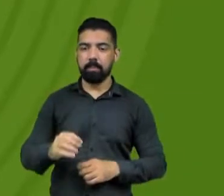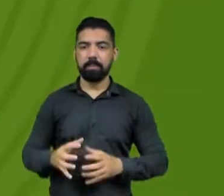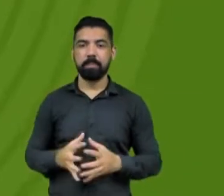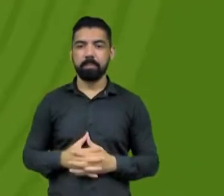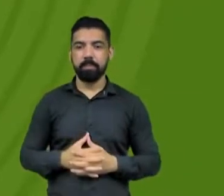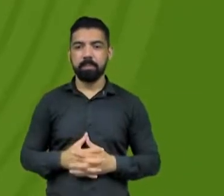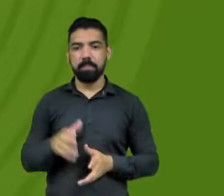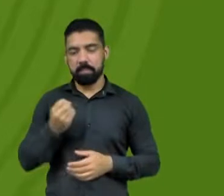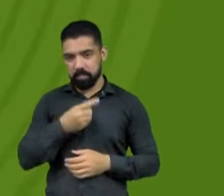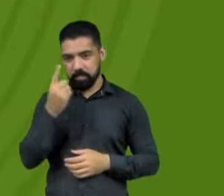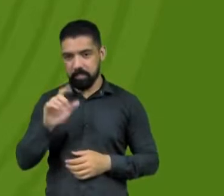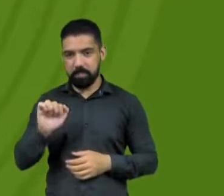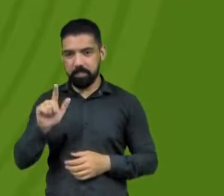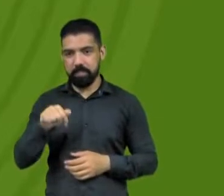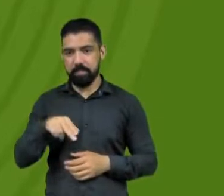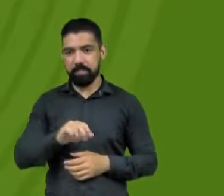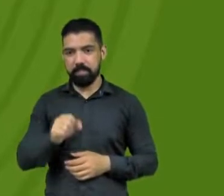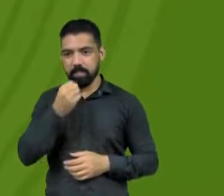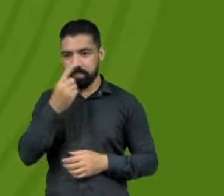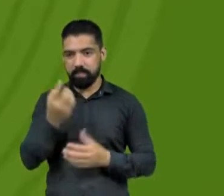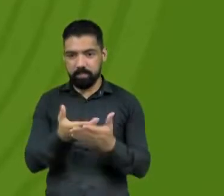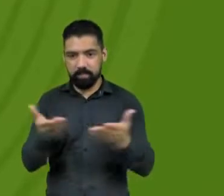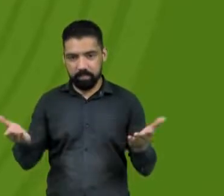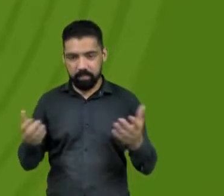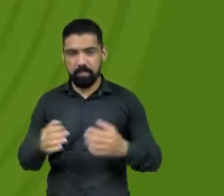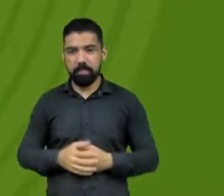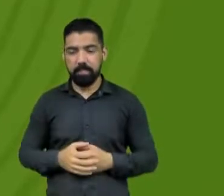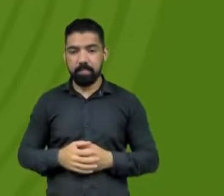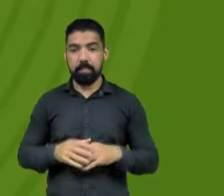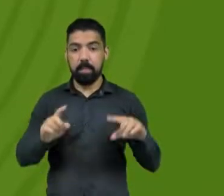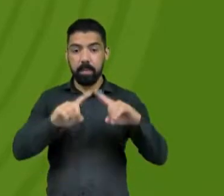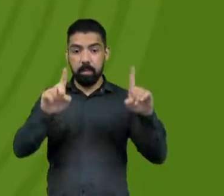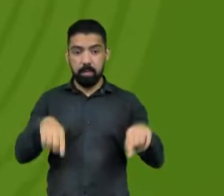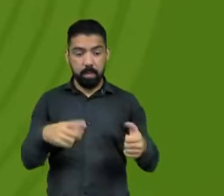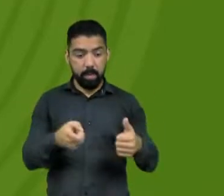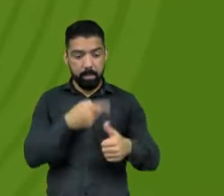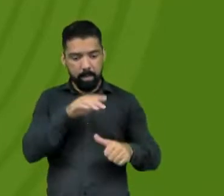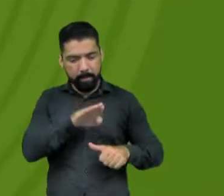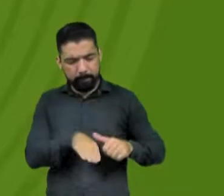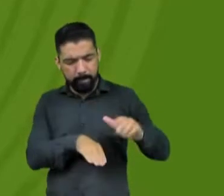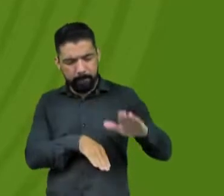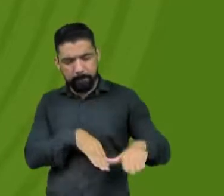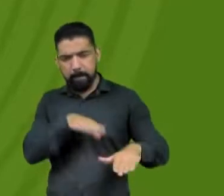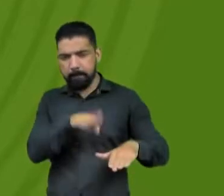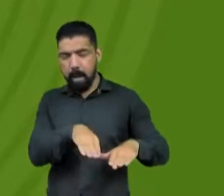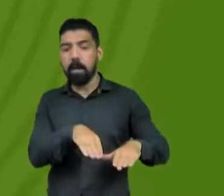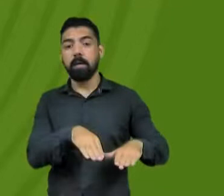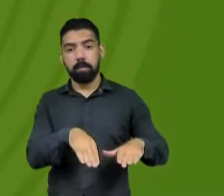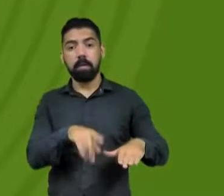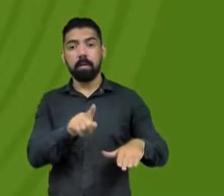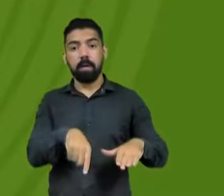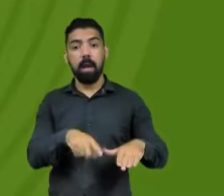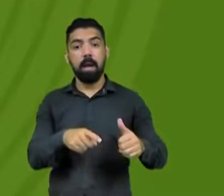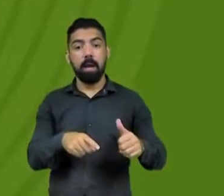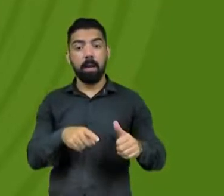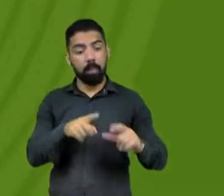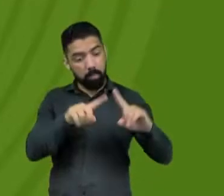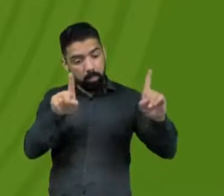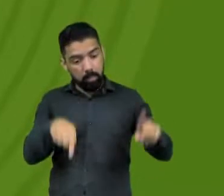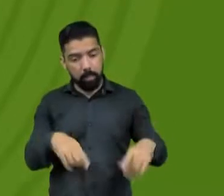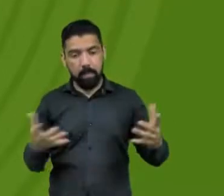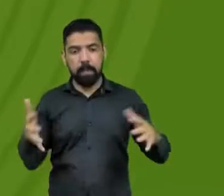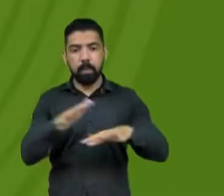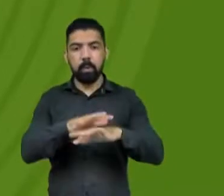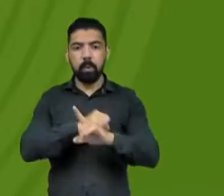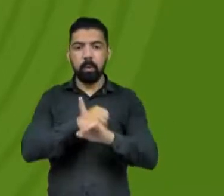Bom dia, Aline. Bom dia a todos. Olha, Aline, o programa Primeiro Passo é um programa de inclusão social que abrange todo